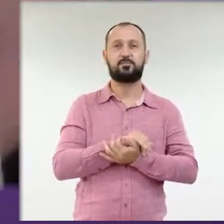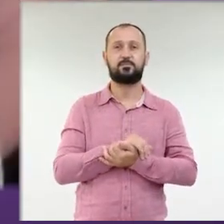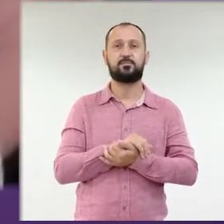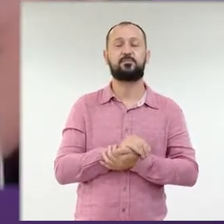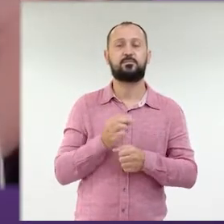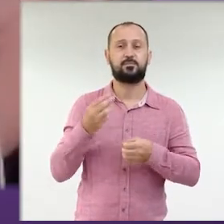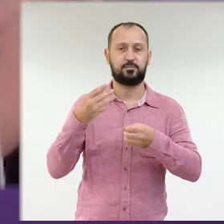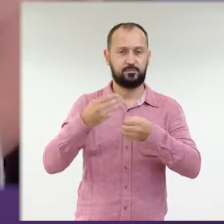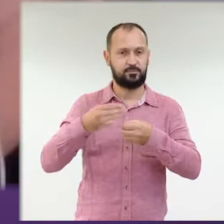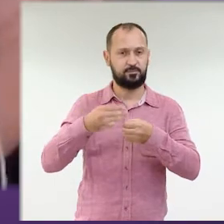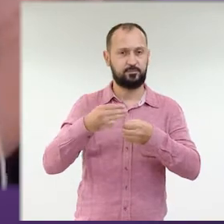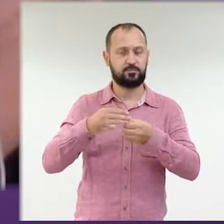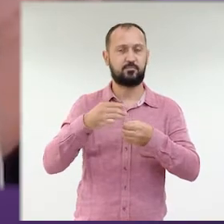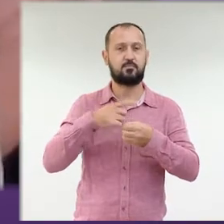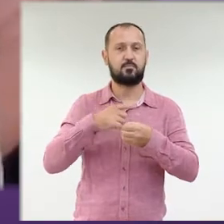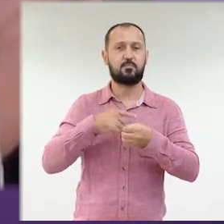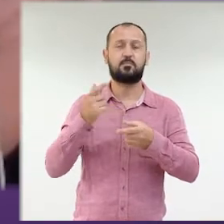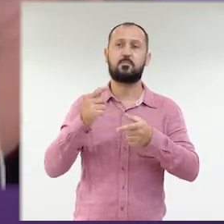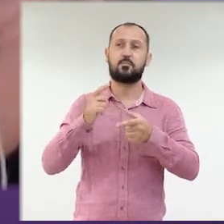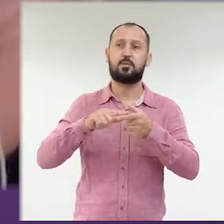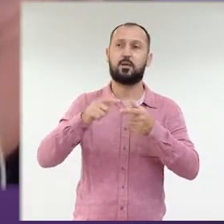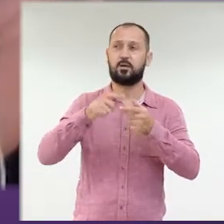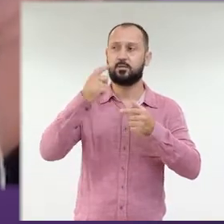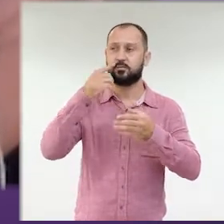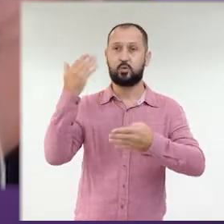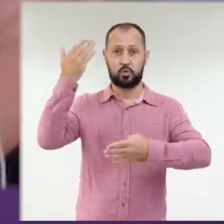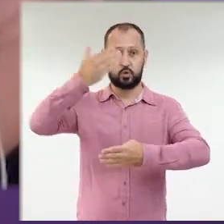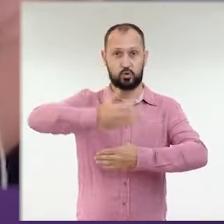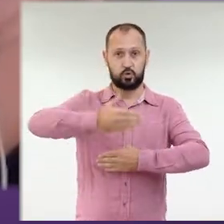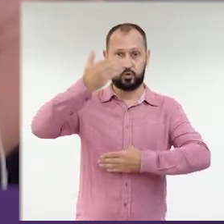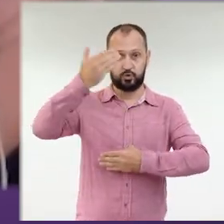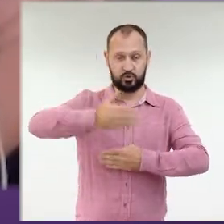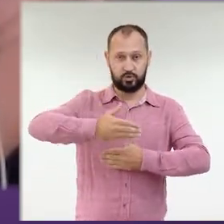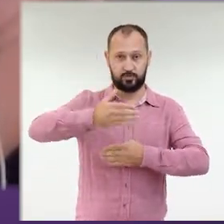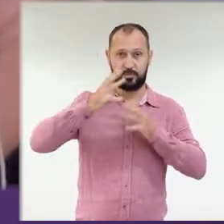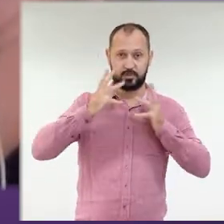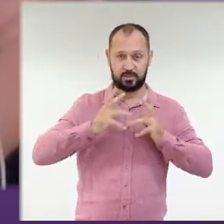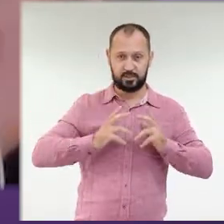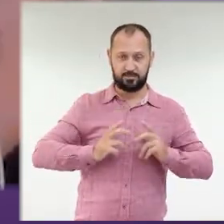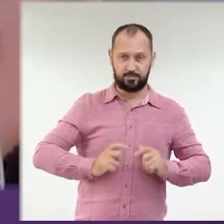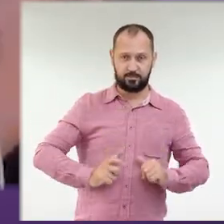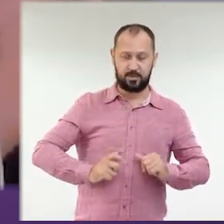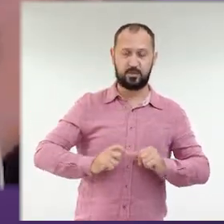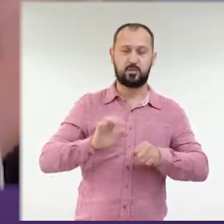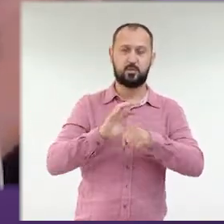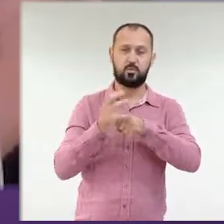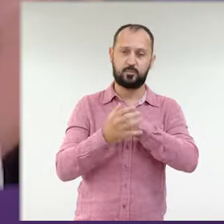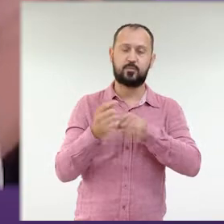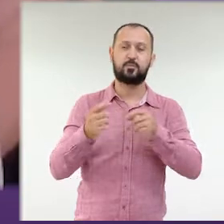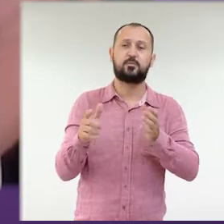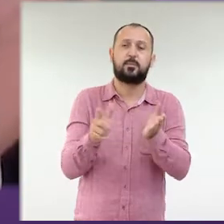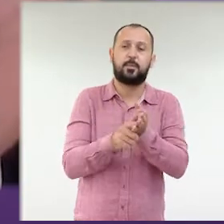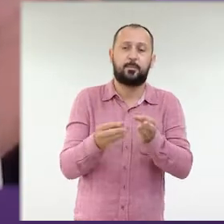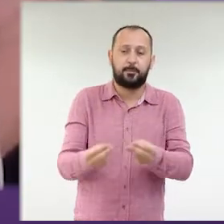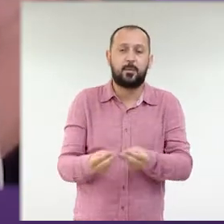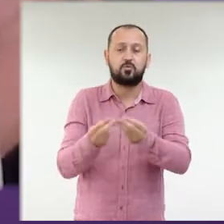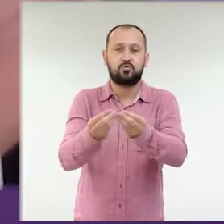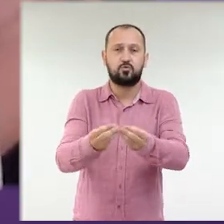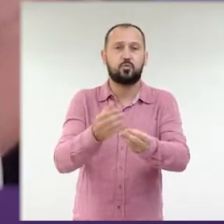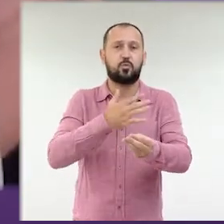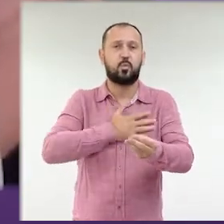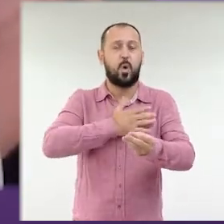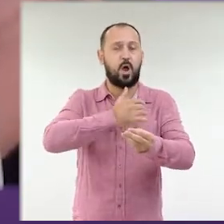exemplo, o município tem uma barreira sanitária do coronavírus, tem panfletinho do Agosto Lilás